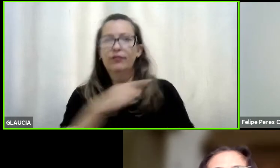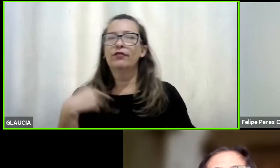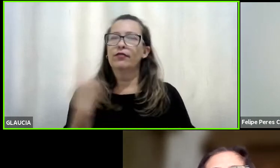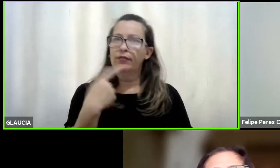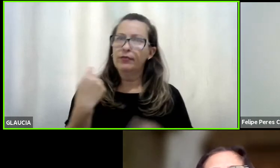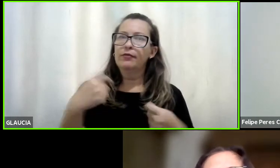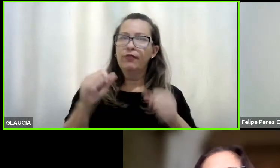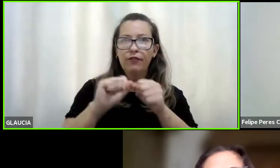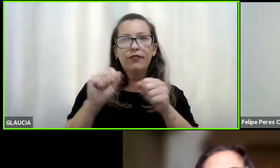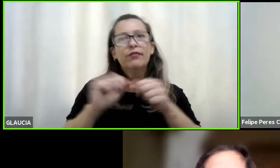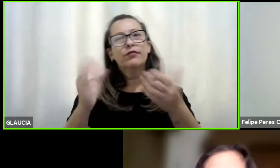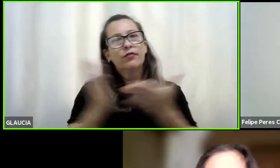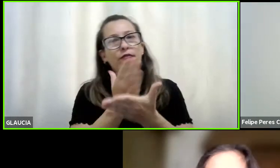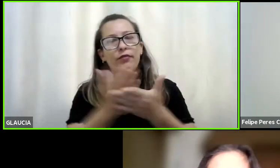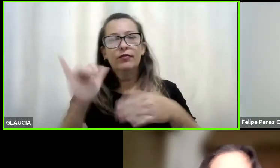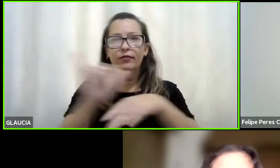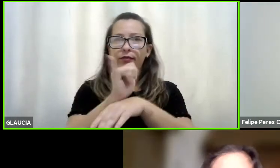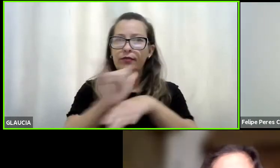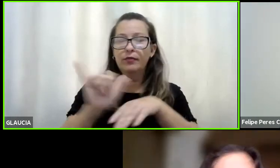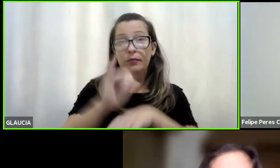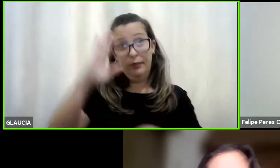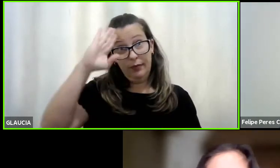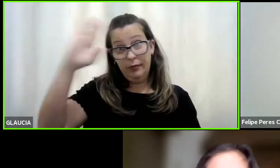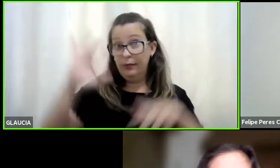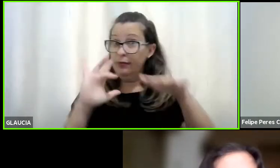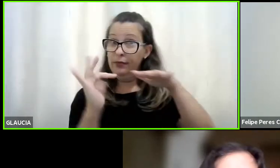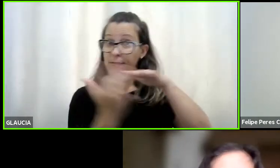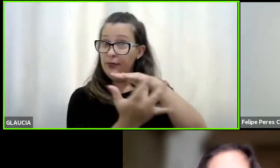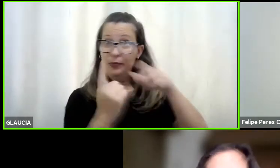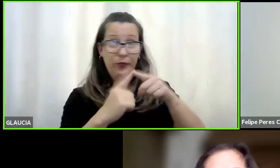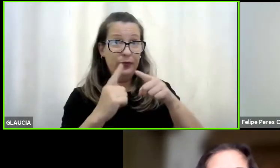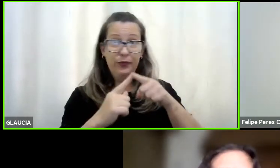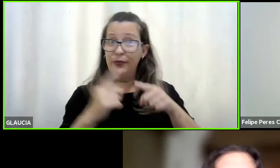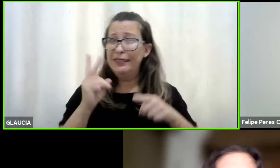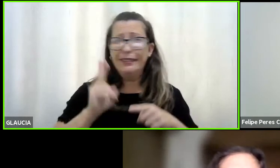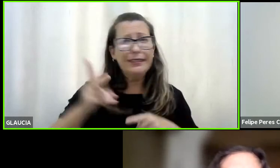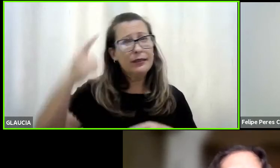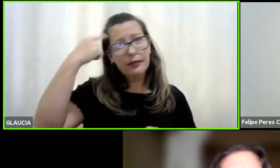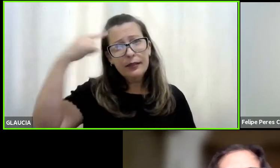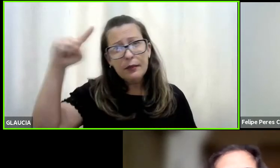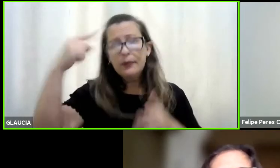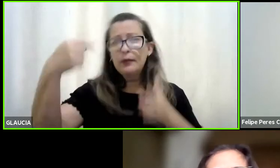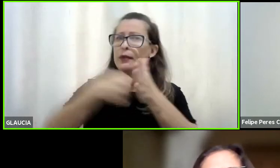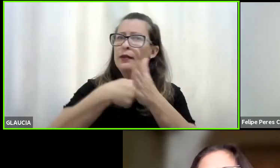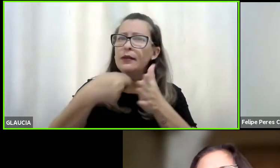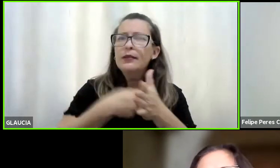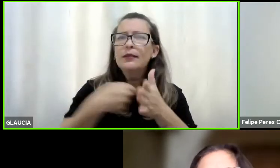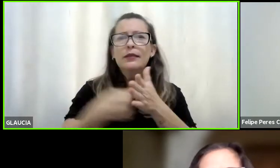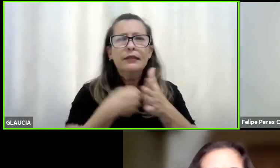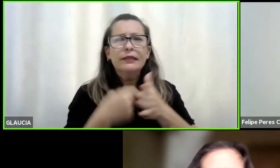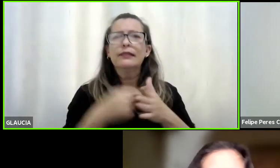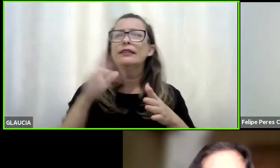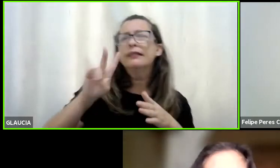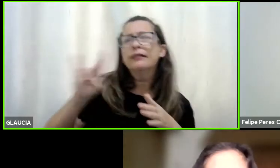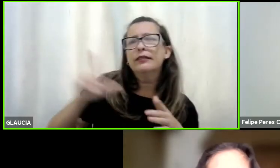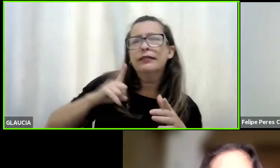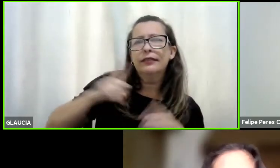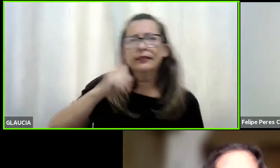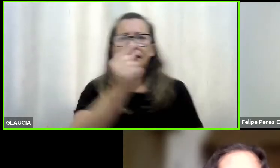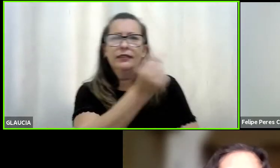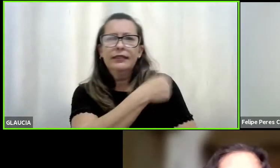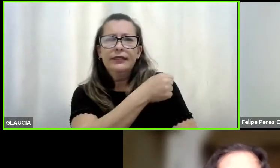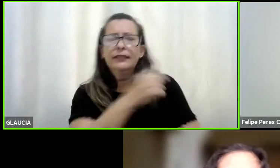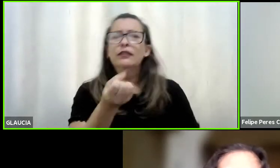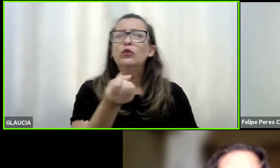Porque principalmente redes sociais, perguntavam toda semana, vamos ter vacina essa semana? Quantas vacinas vão